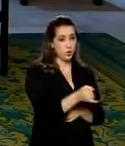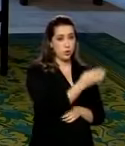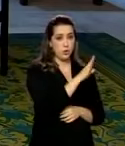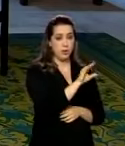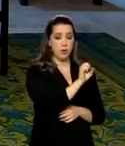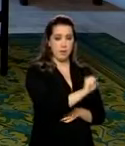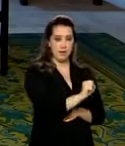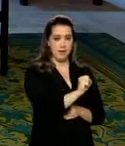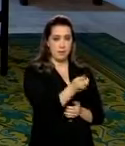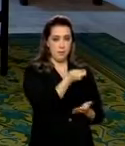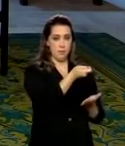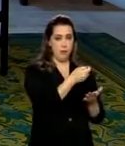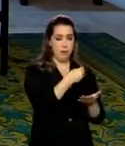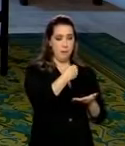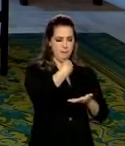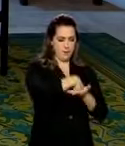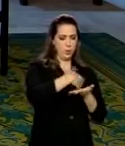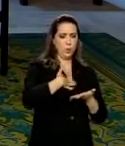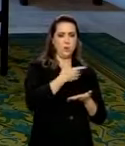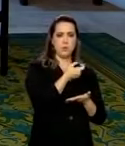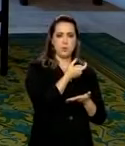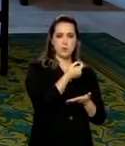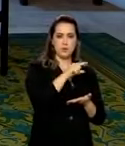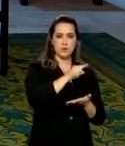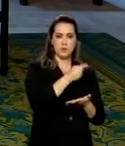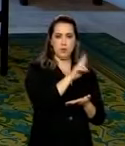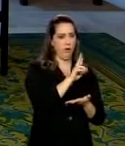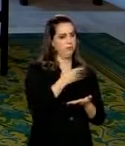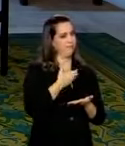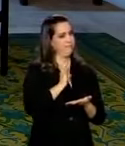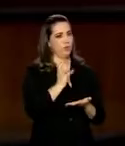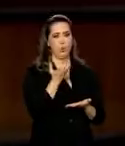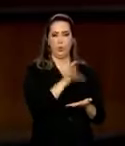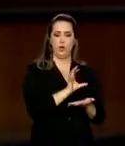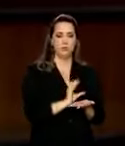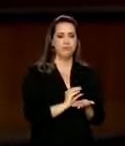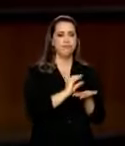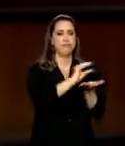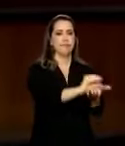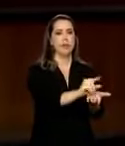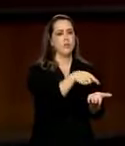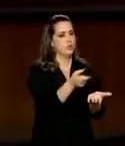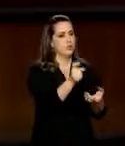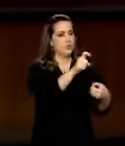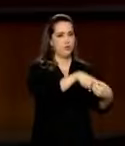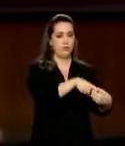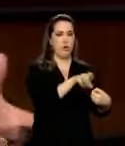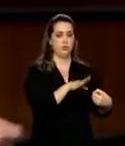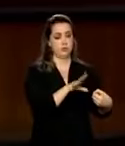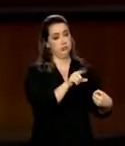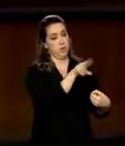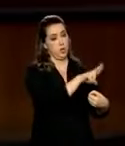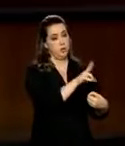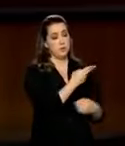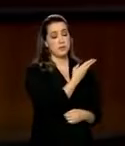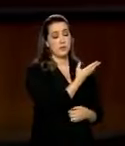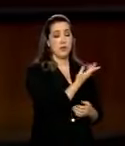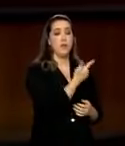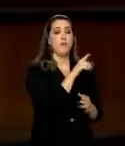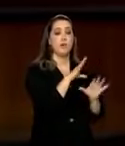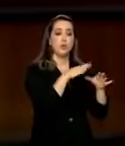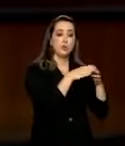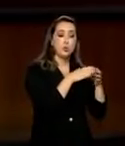reais. Eu devolvi esse dinheiro e peguei o dinheiro do fundo partidário daquela época, que o fundo daquela época não era o fundão, é um fundo que sempre